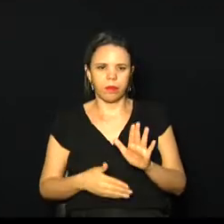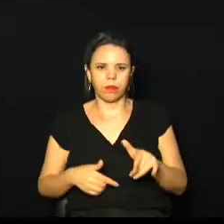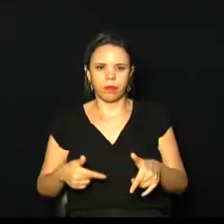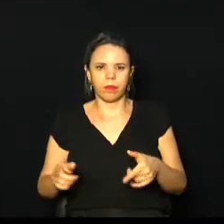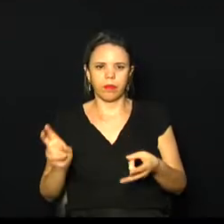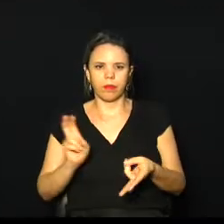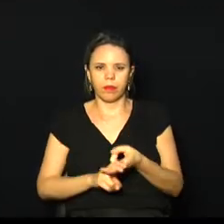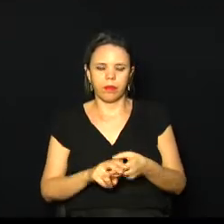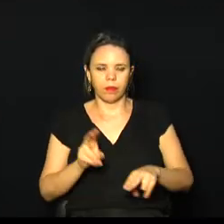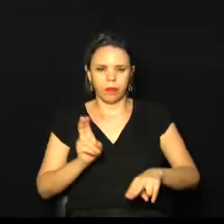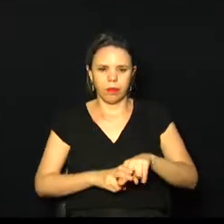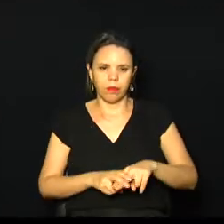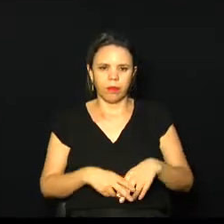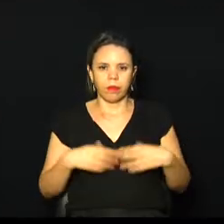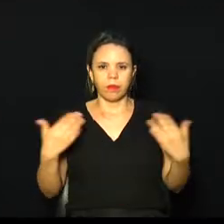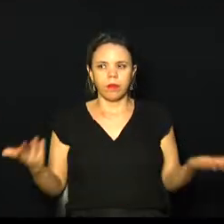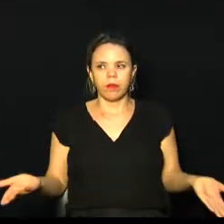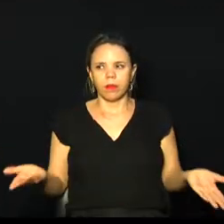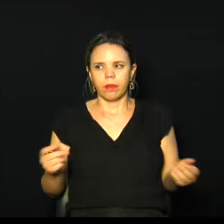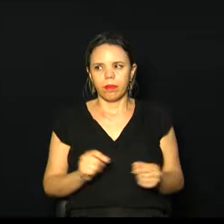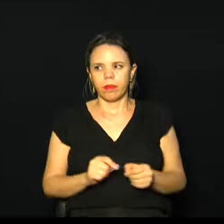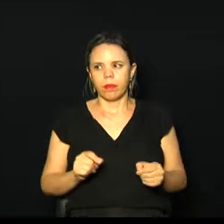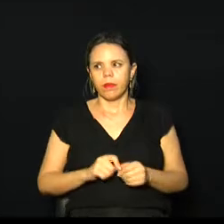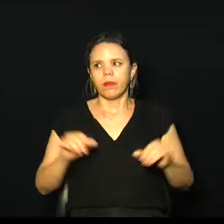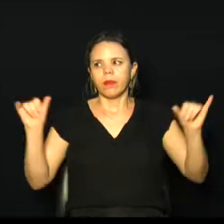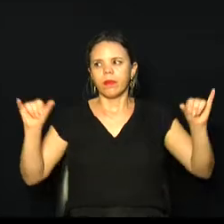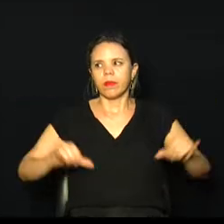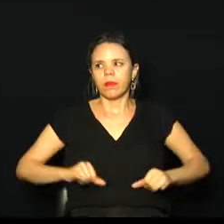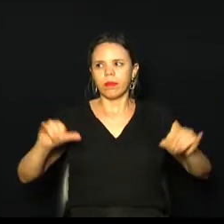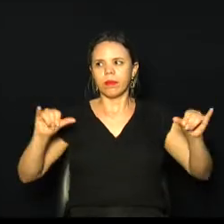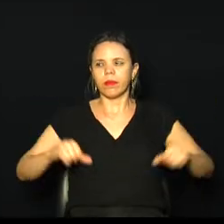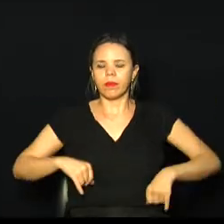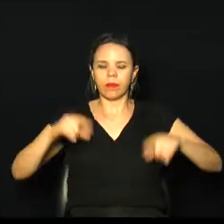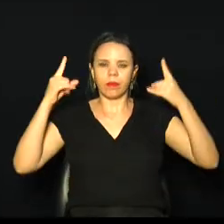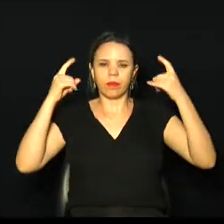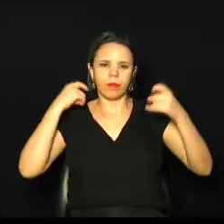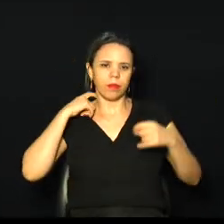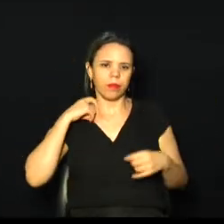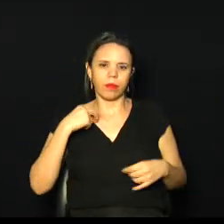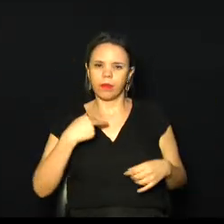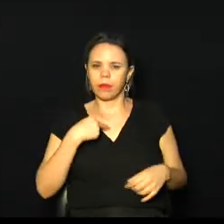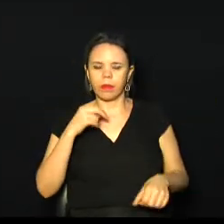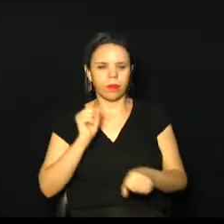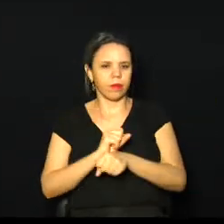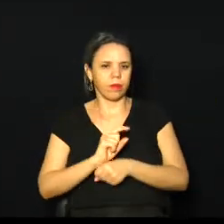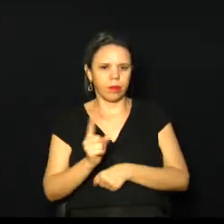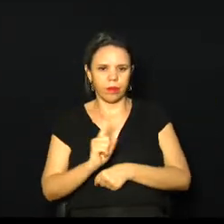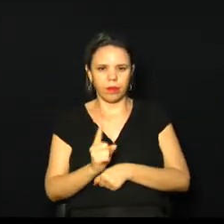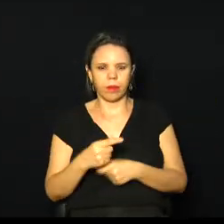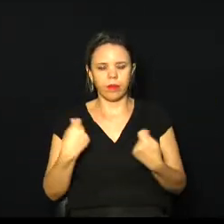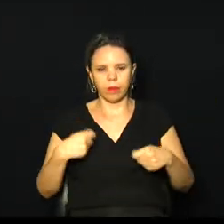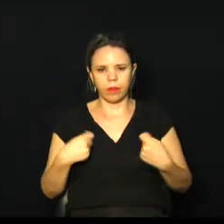penal. E aí, como é que faz? Né? Quem sofre de violência doméstica não pode esperar. Ela precisa de uma resposta